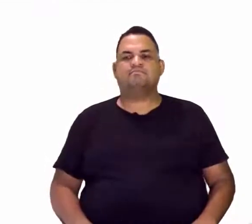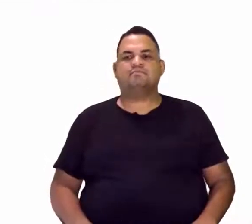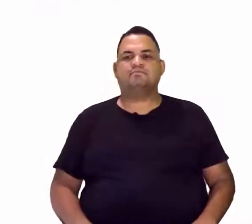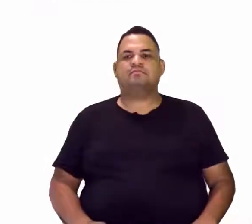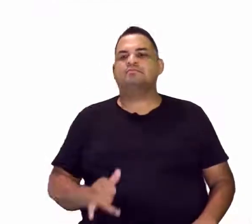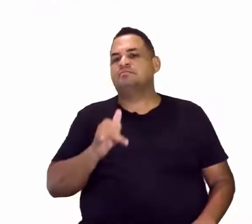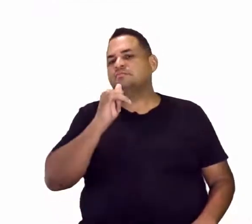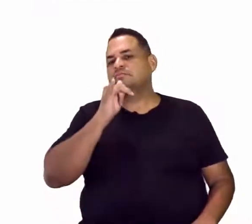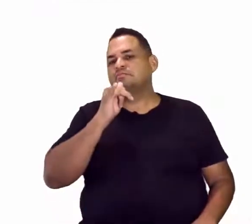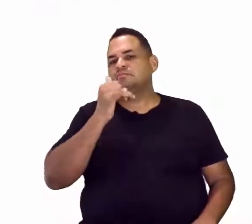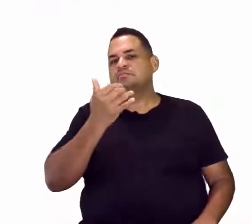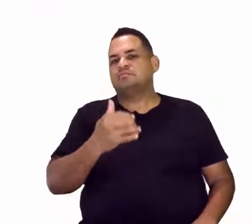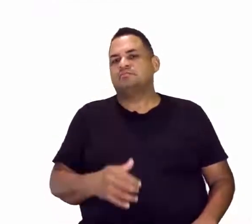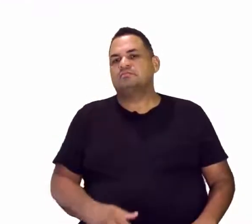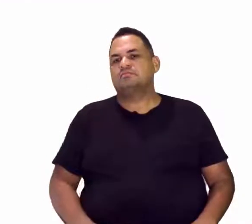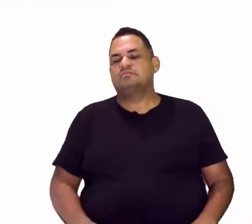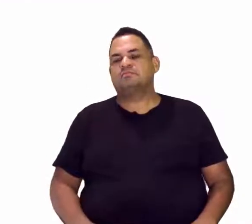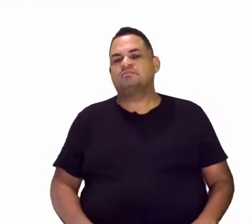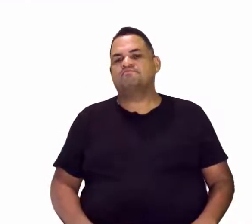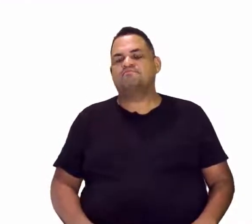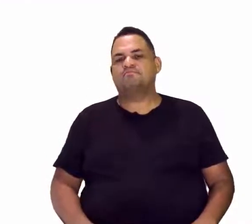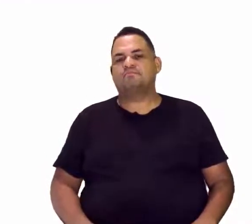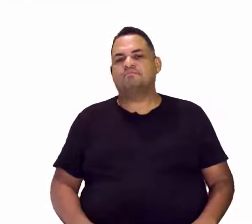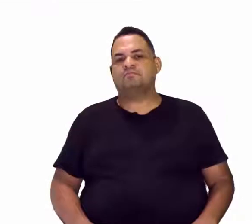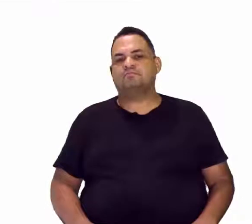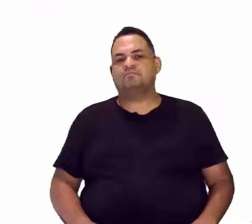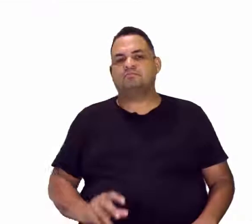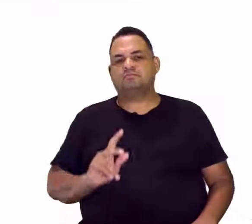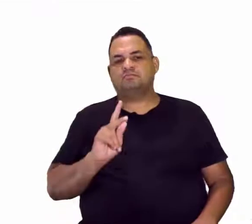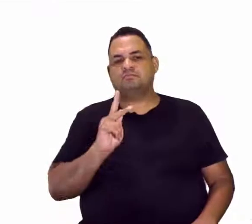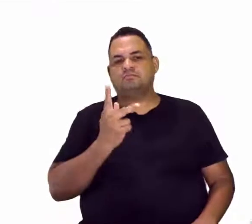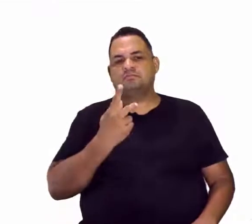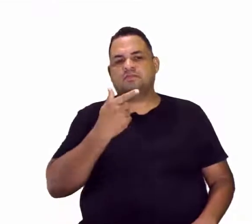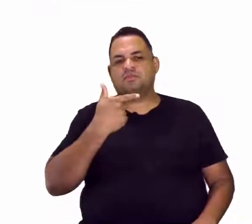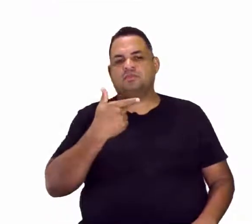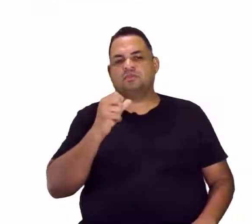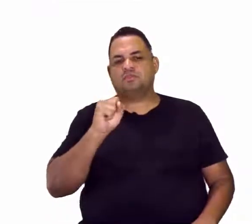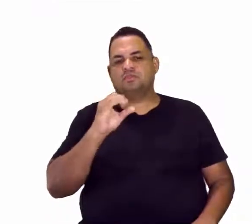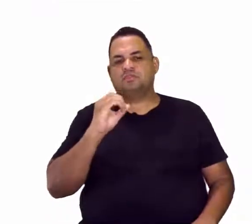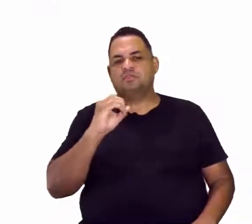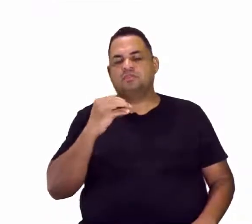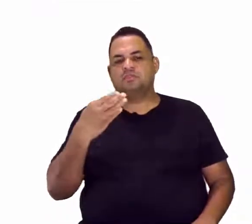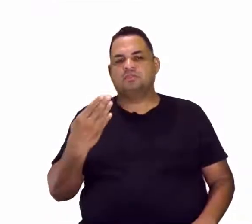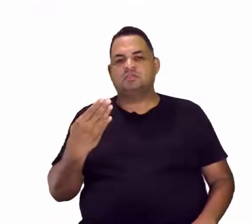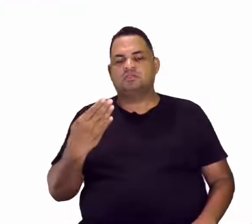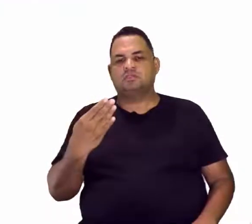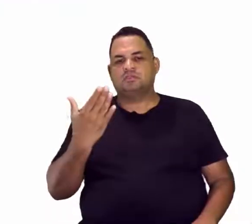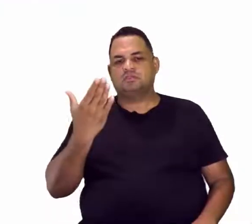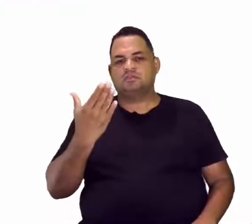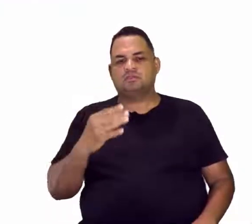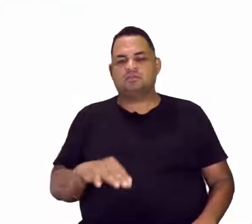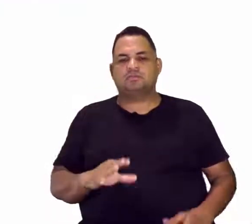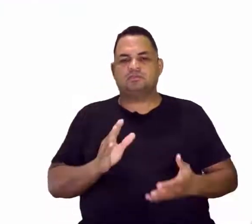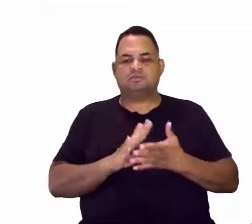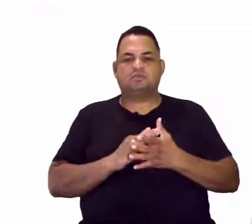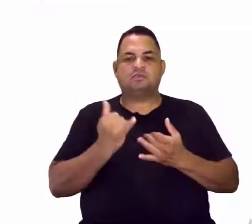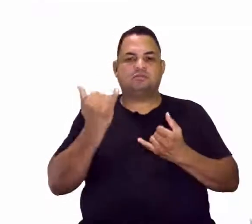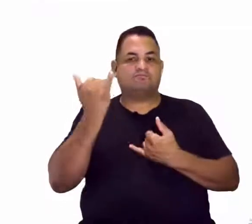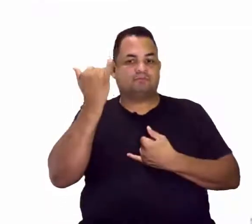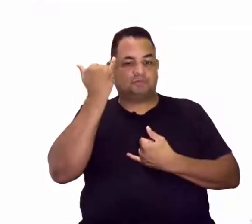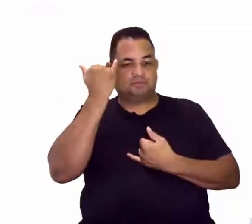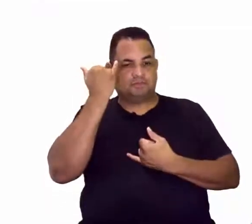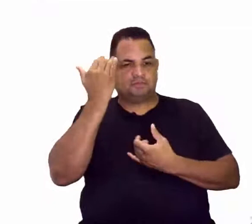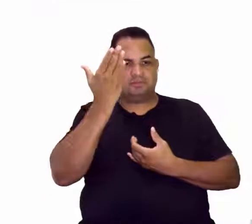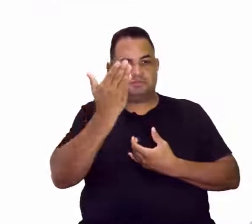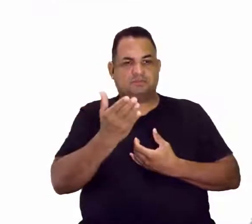por exemplo, o H2SO3. Tá? Eu estou trazendo para vocês informações prontas, que é